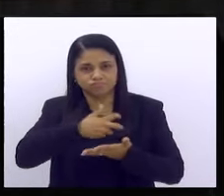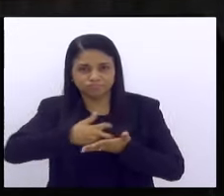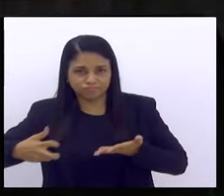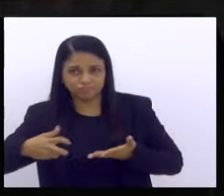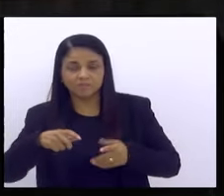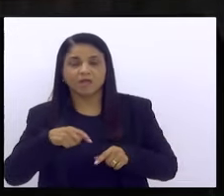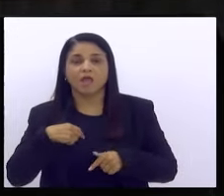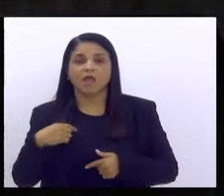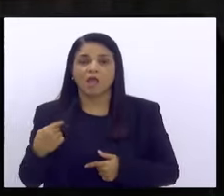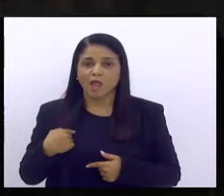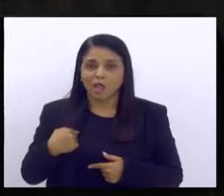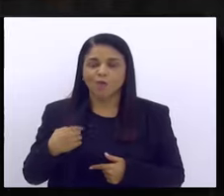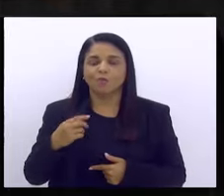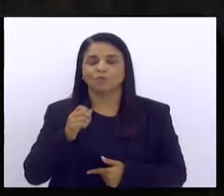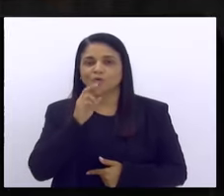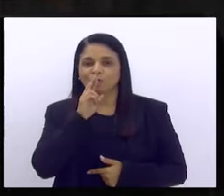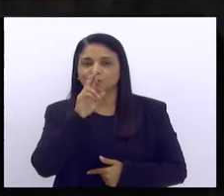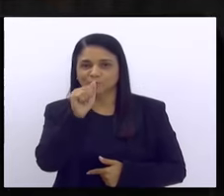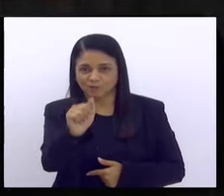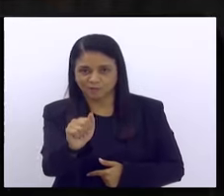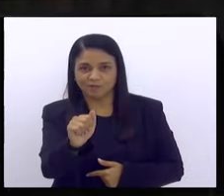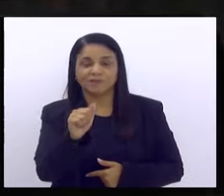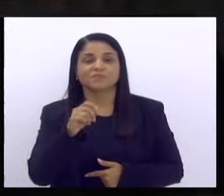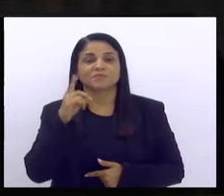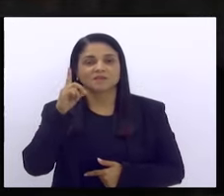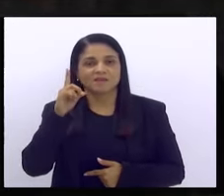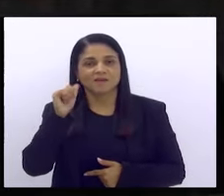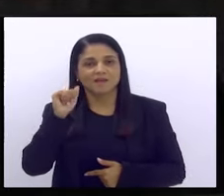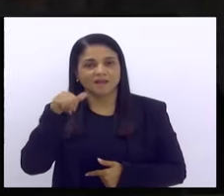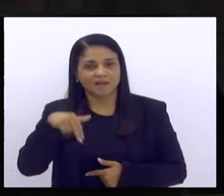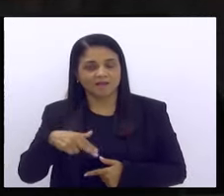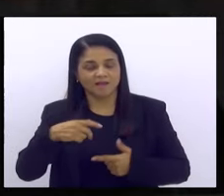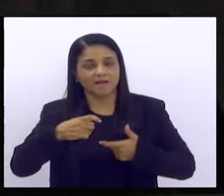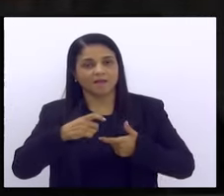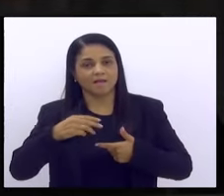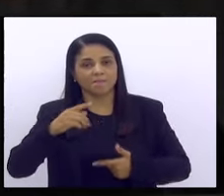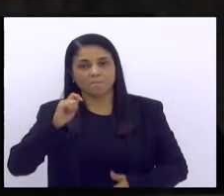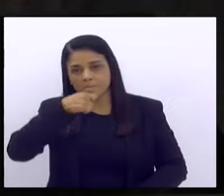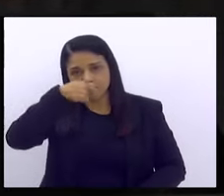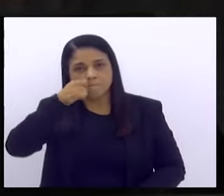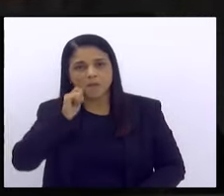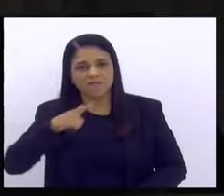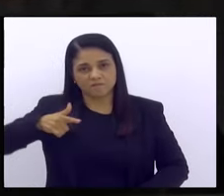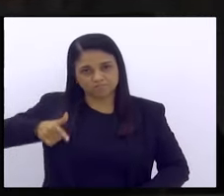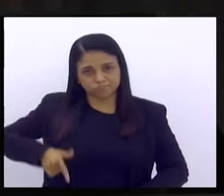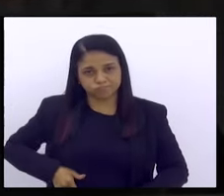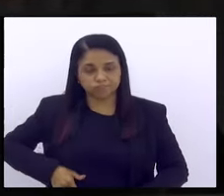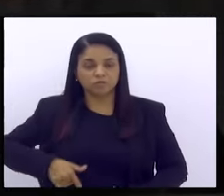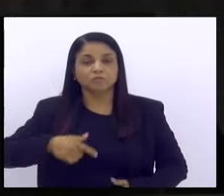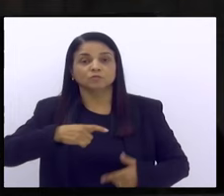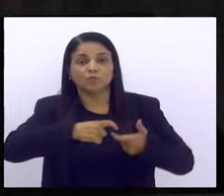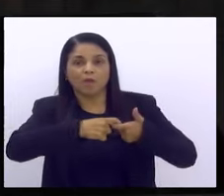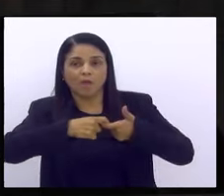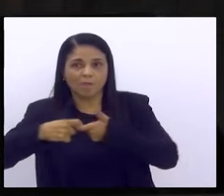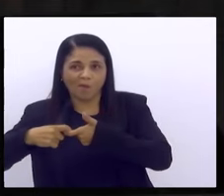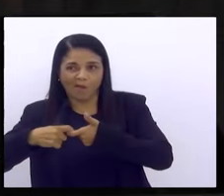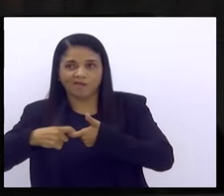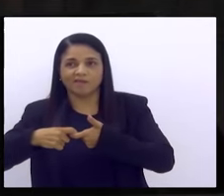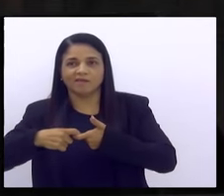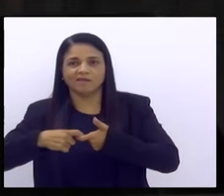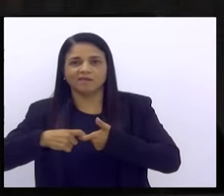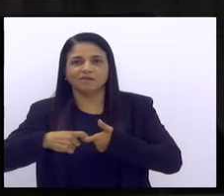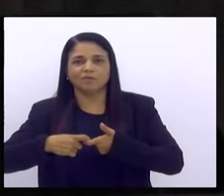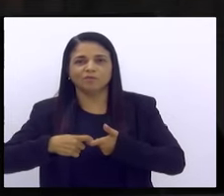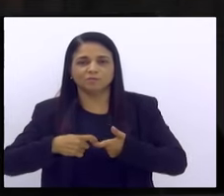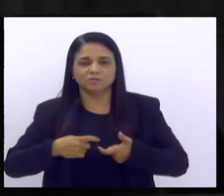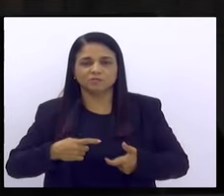juntos, eu, Alan Lopes e o Rodrigo Amorim, a máfia do reboque e a indústria da multa. Doa quem doer. Doa quem doer.